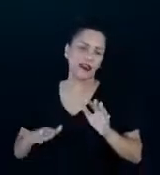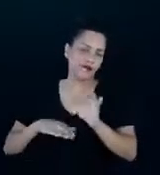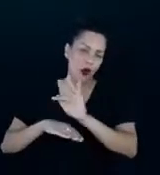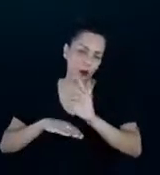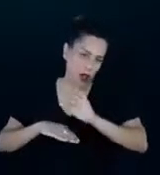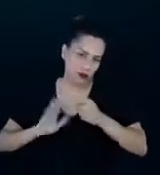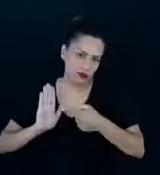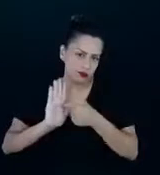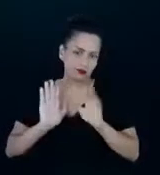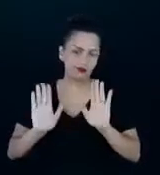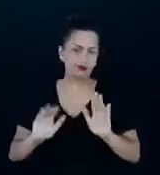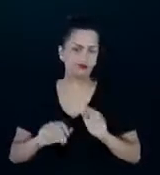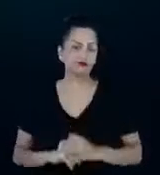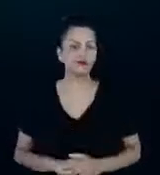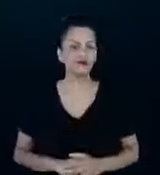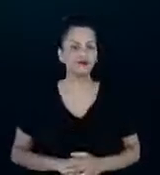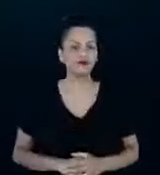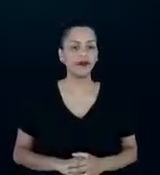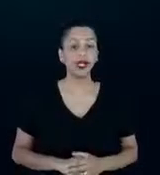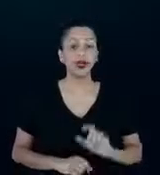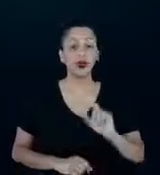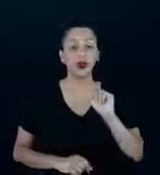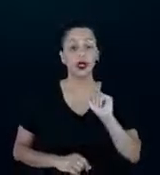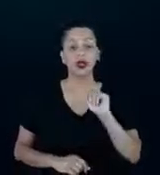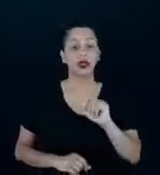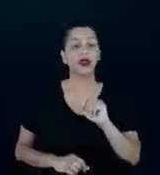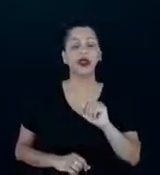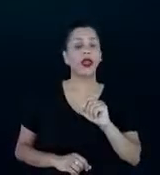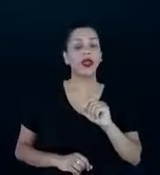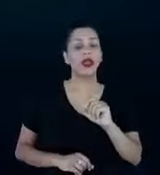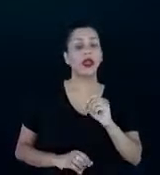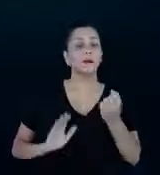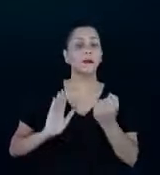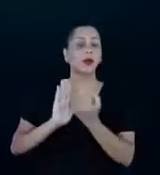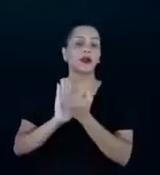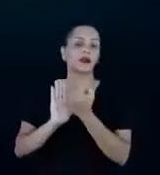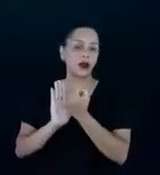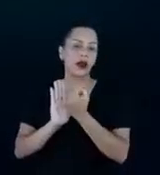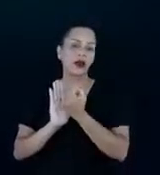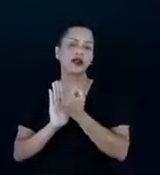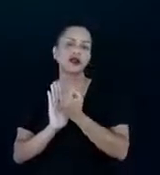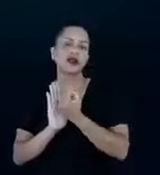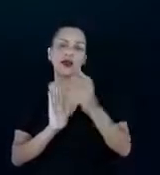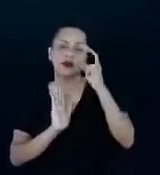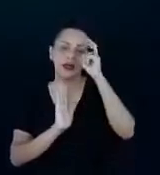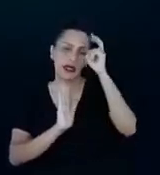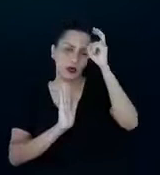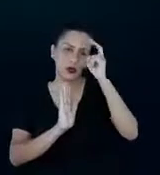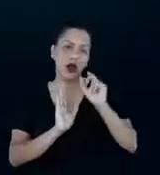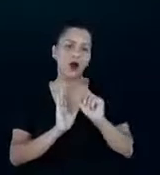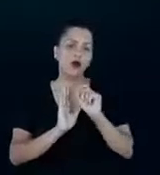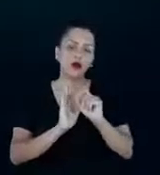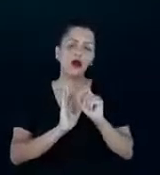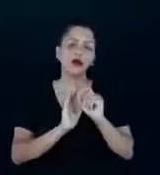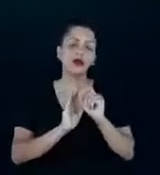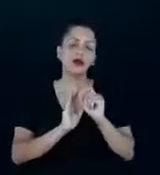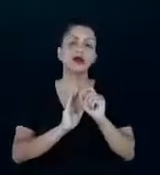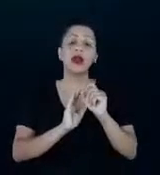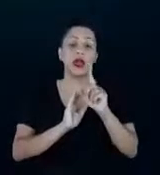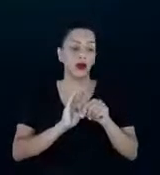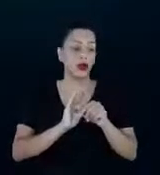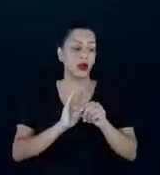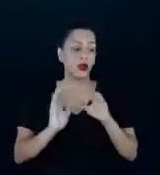quanto à propriedade intelectual. Ali exige que a propriedade intelectual seja 100% da empresa